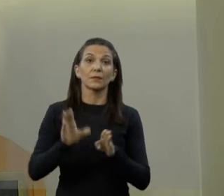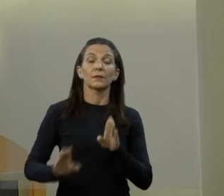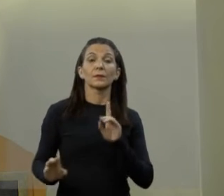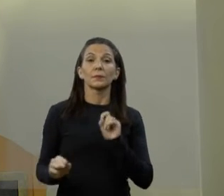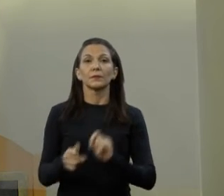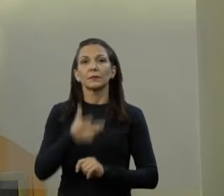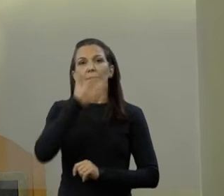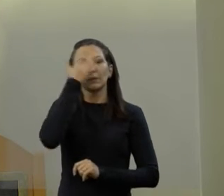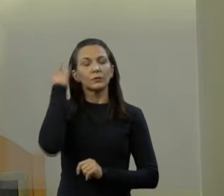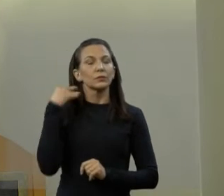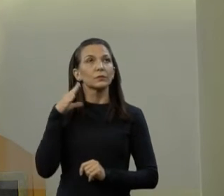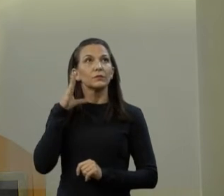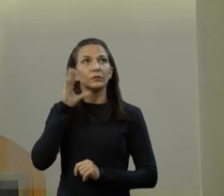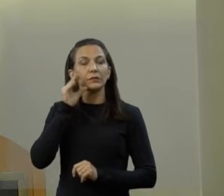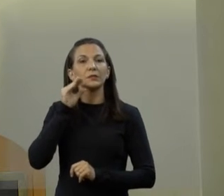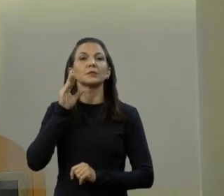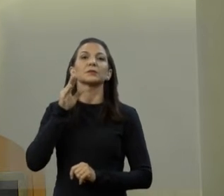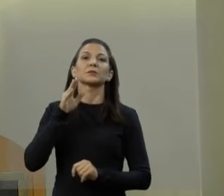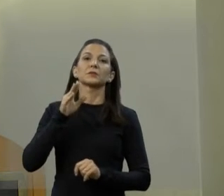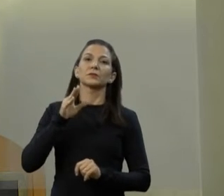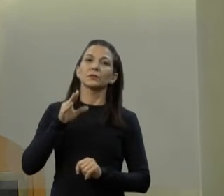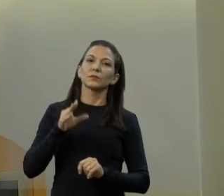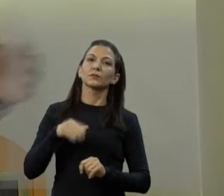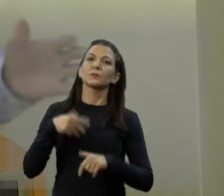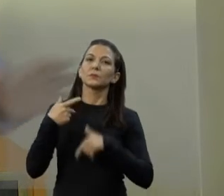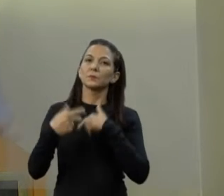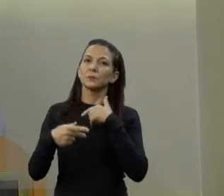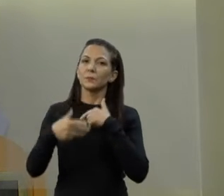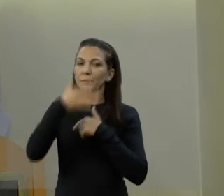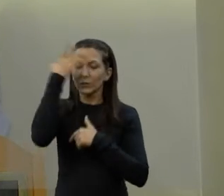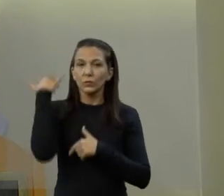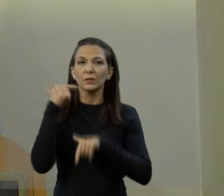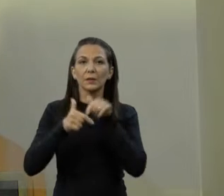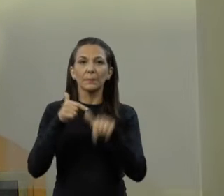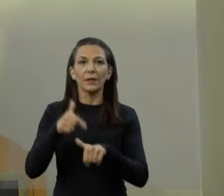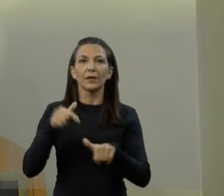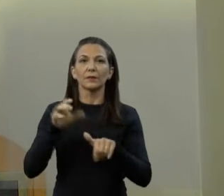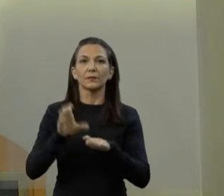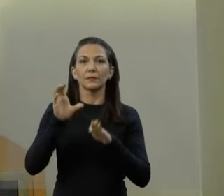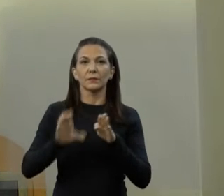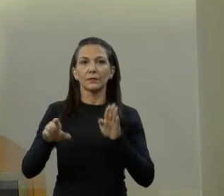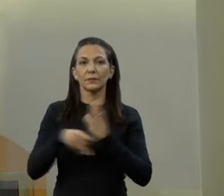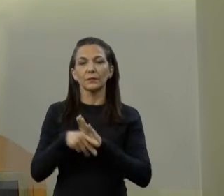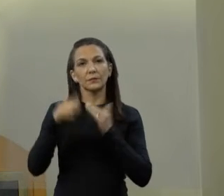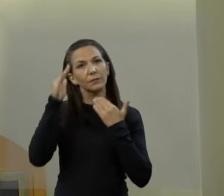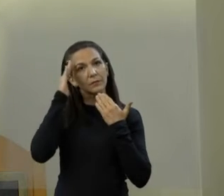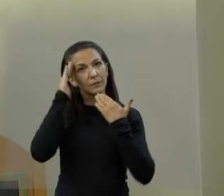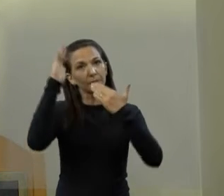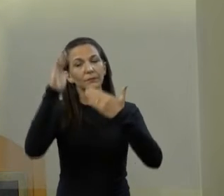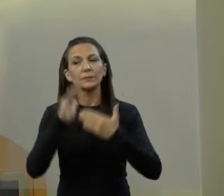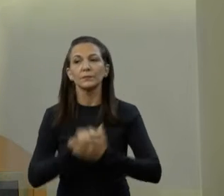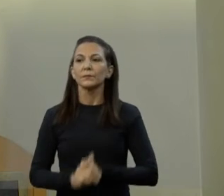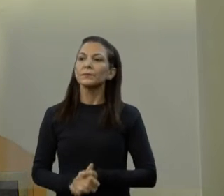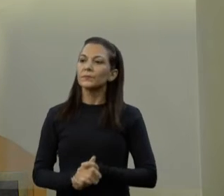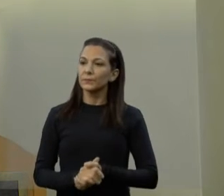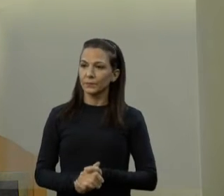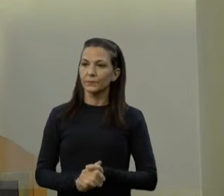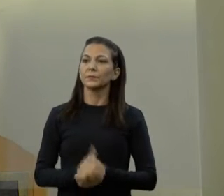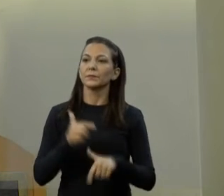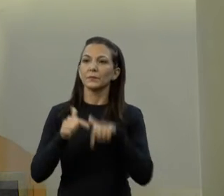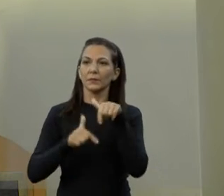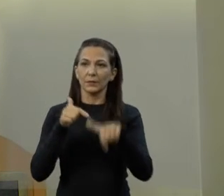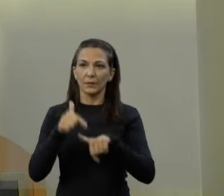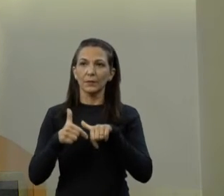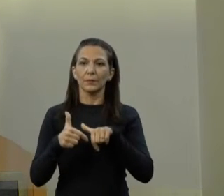aos nossos funcionários os de carreira e os terceirizados Não muito obrigado pelo ótimo